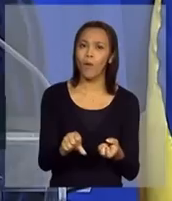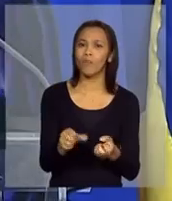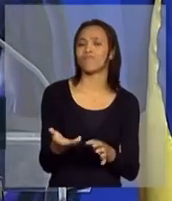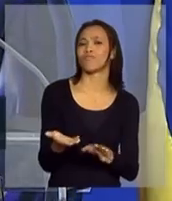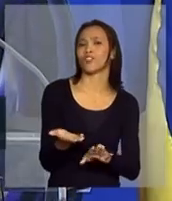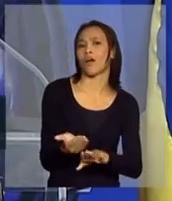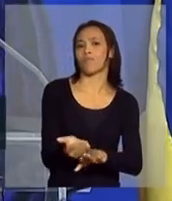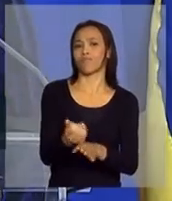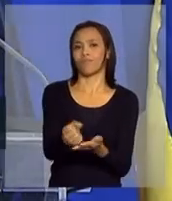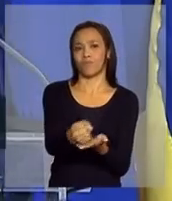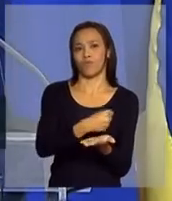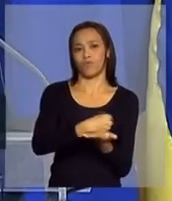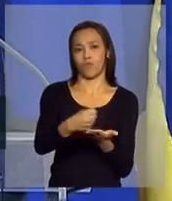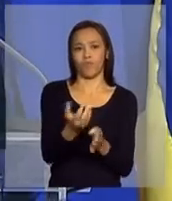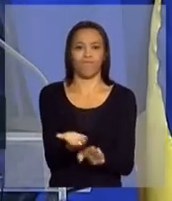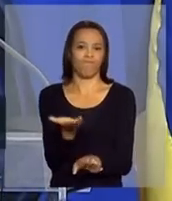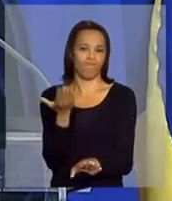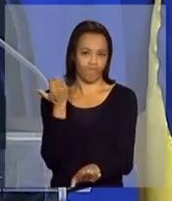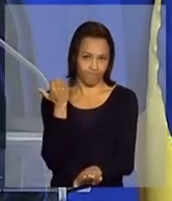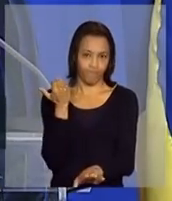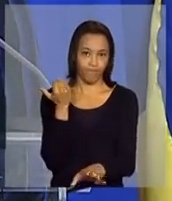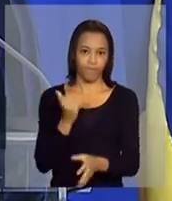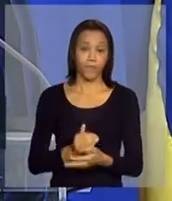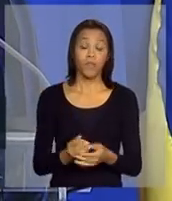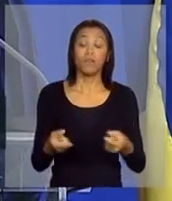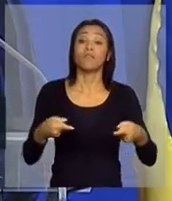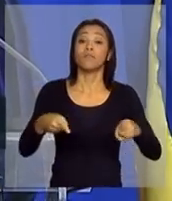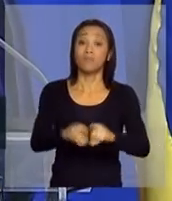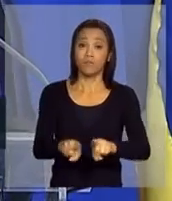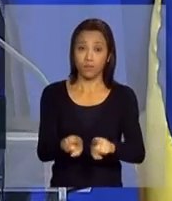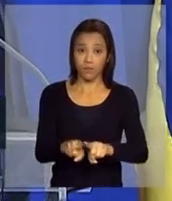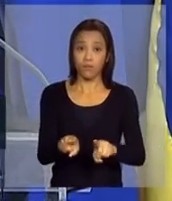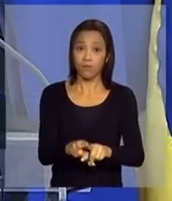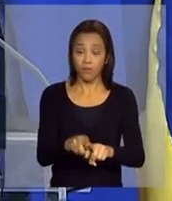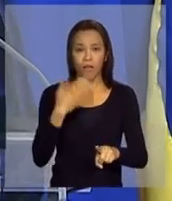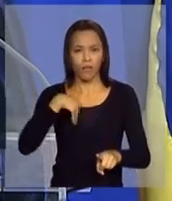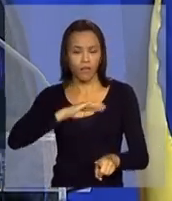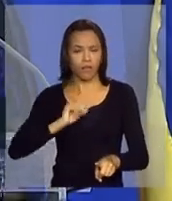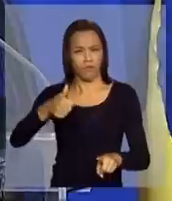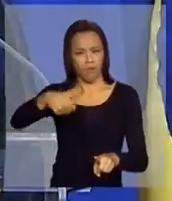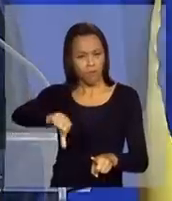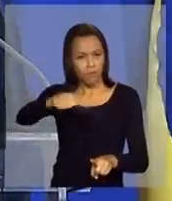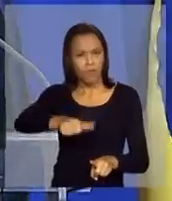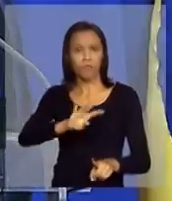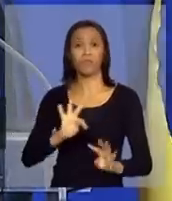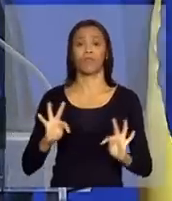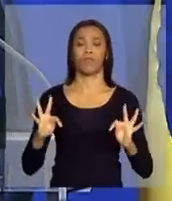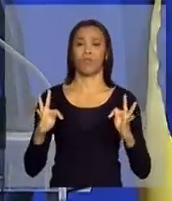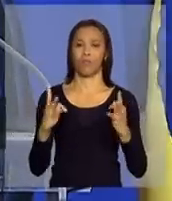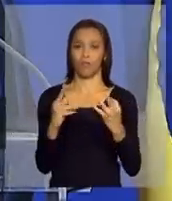trás. E também avaliamos todas